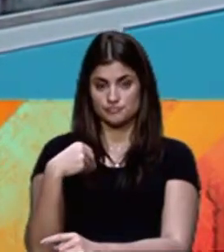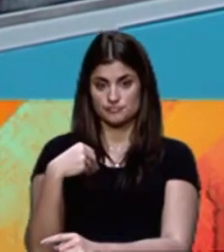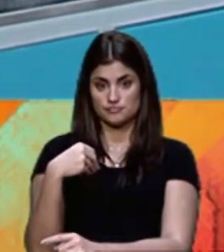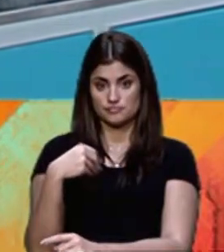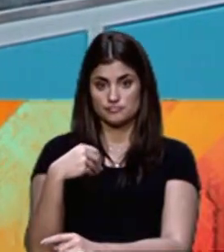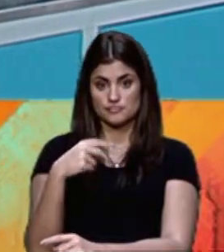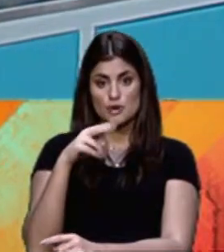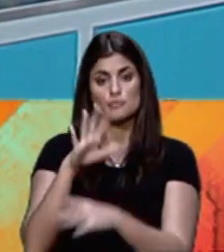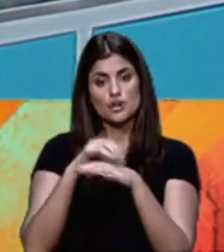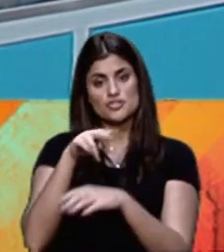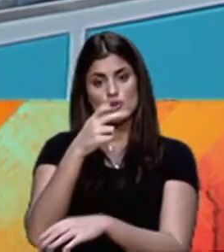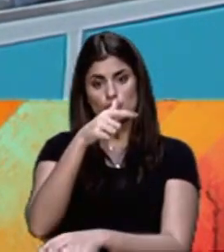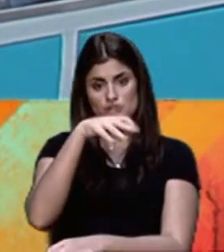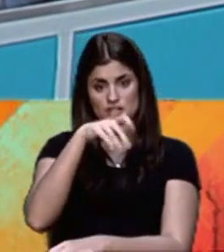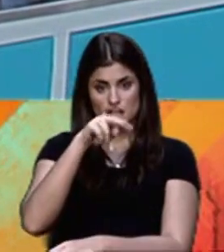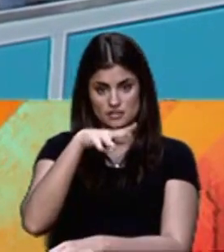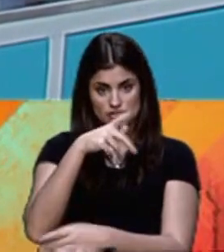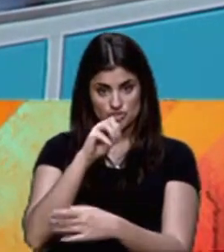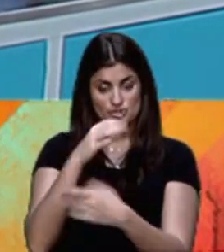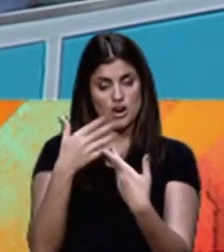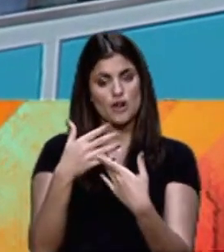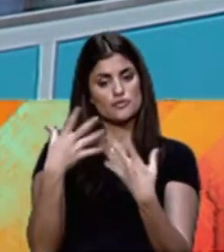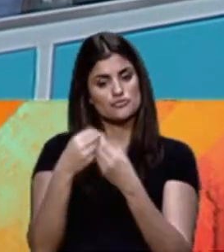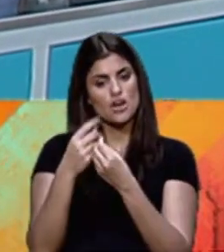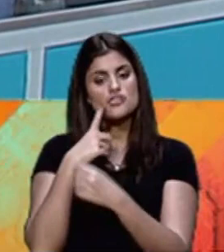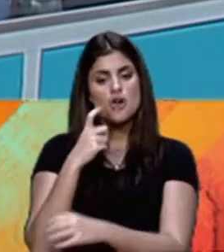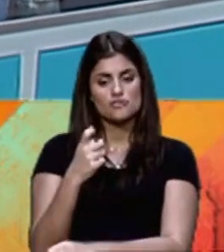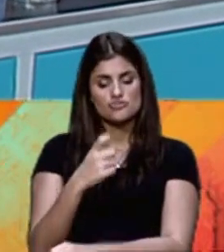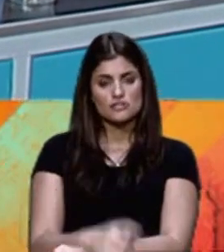vou juntar também um bocadinho de nozes.